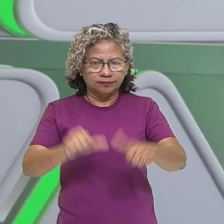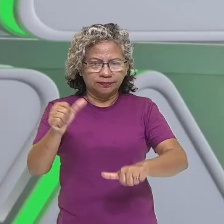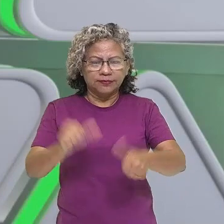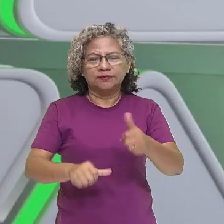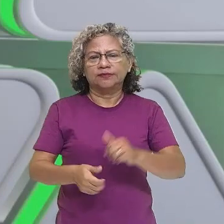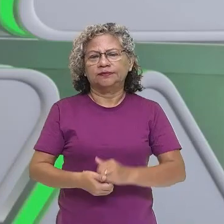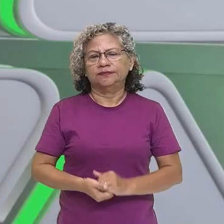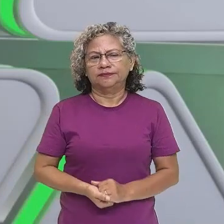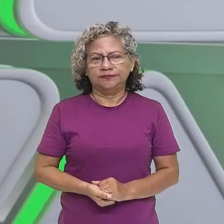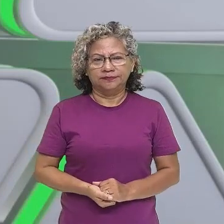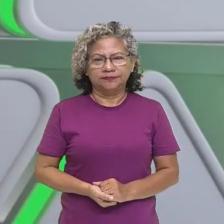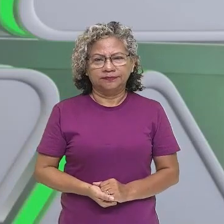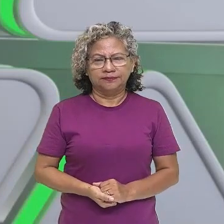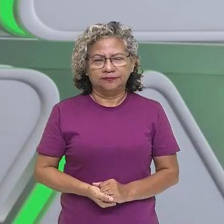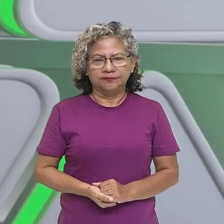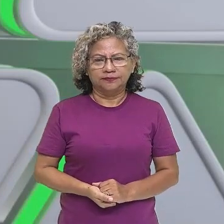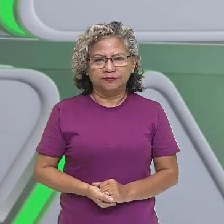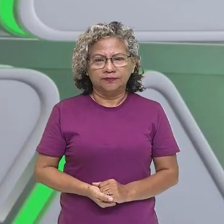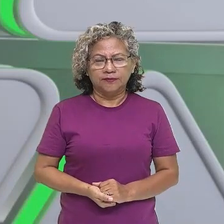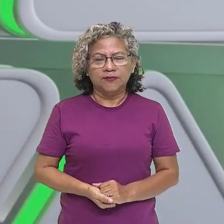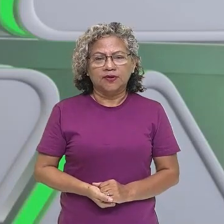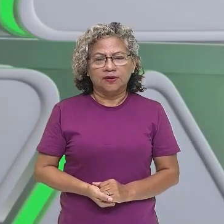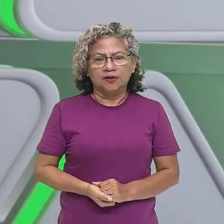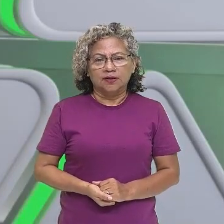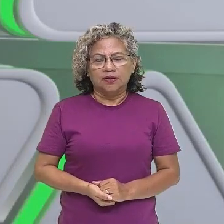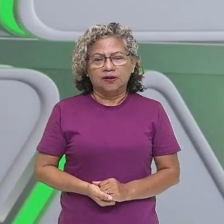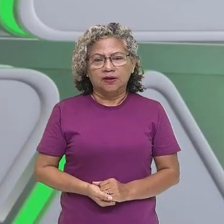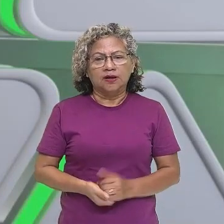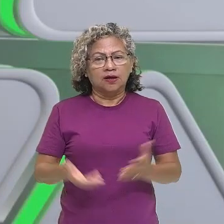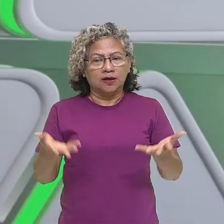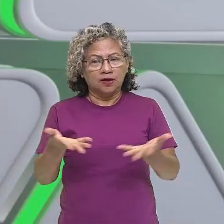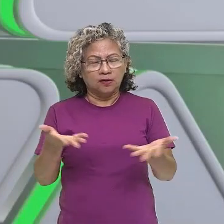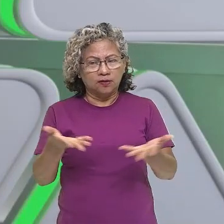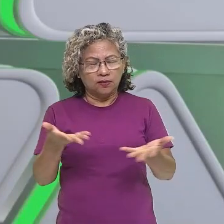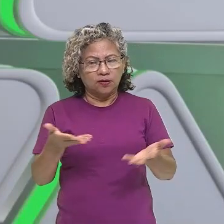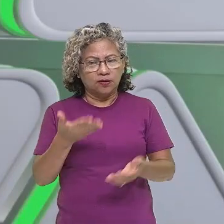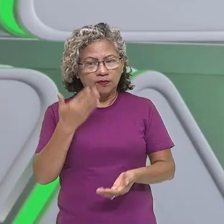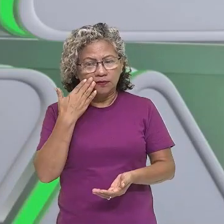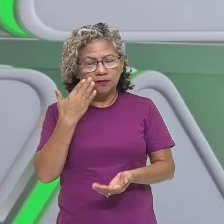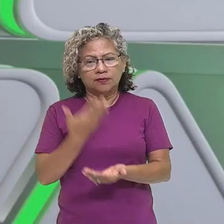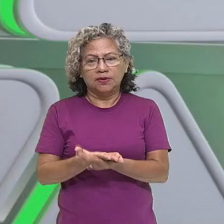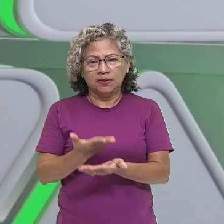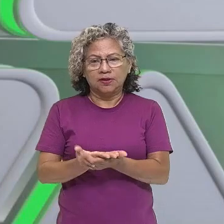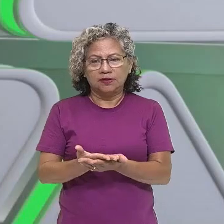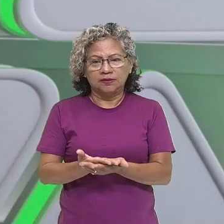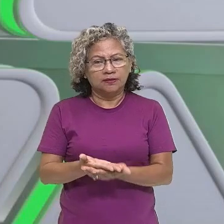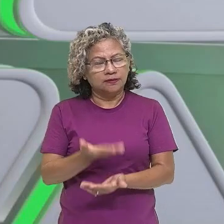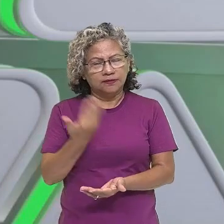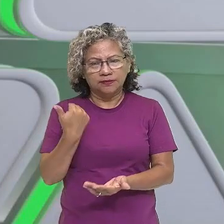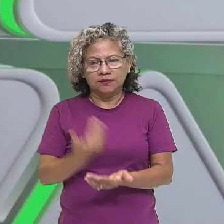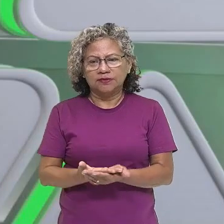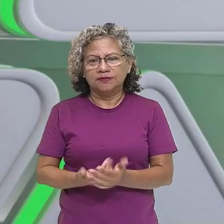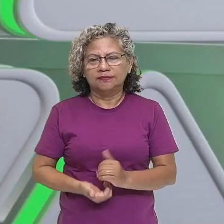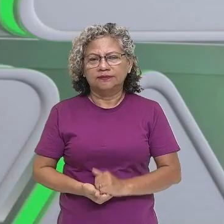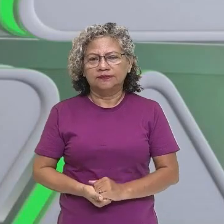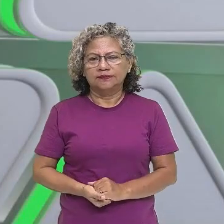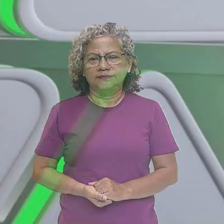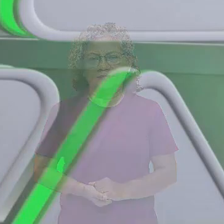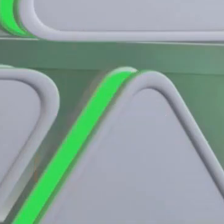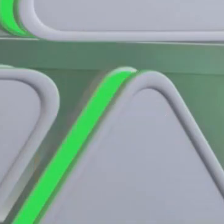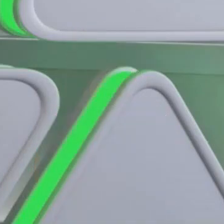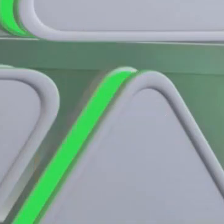avaliação. Muito bem, pessoal, deixo para vocês a aula, vamos a ela.